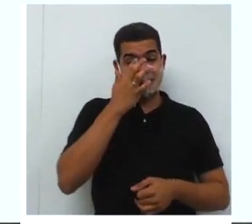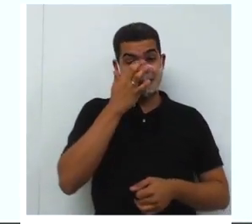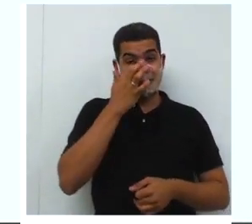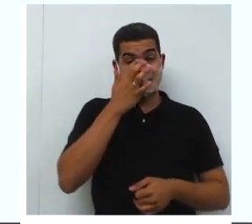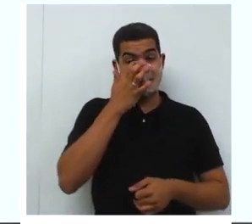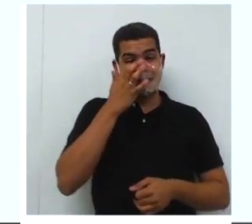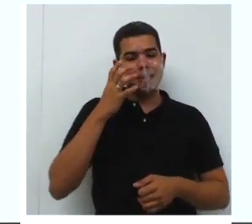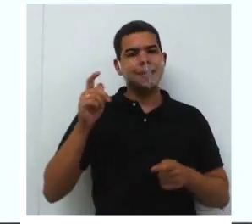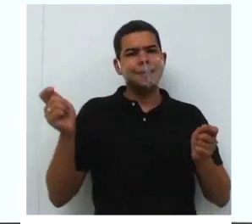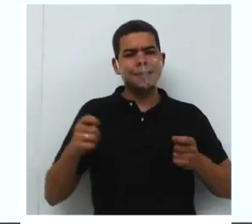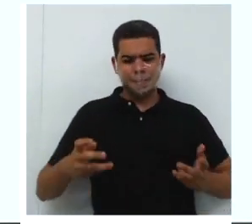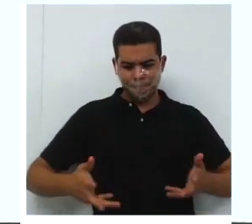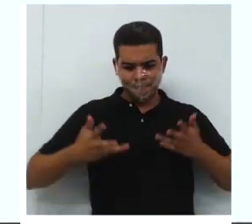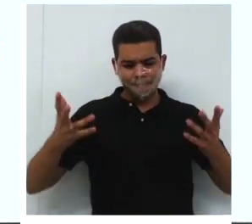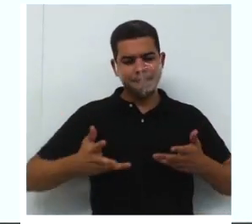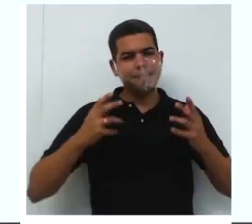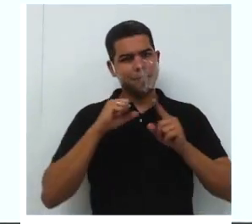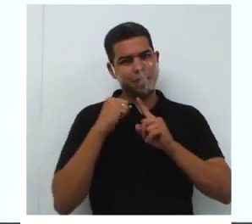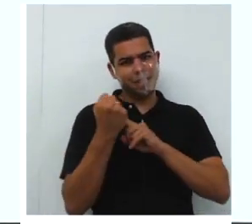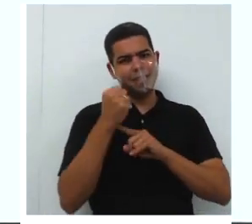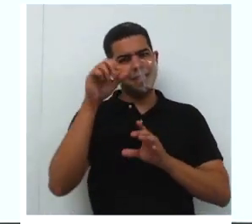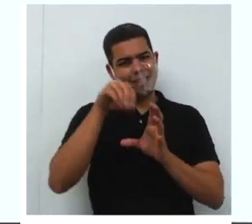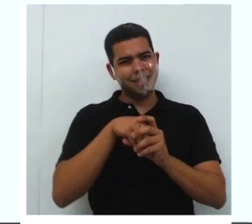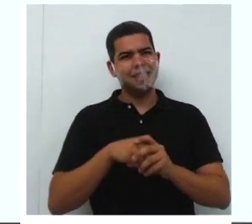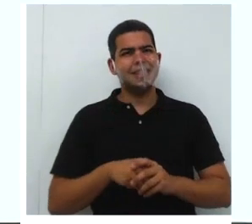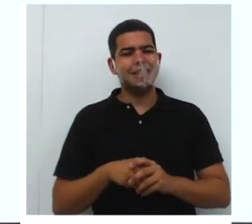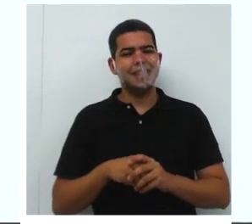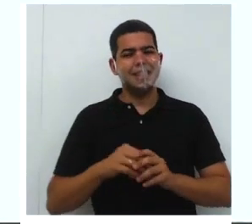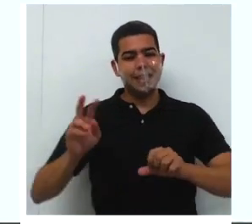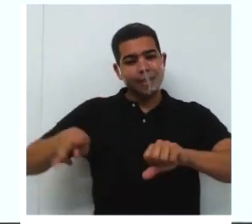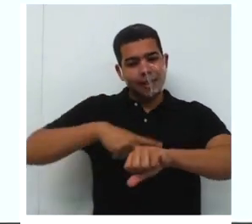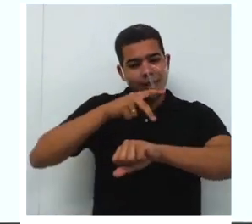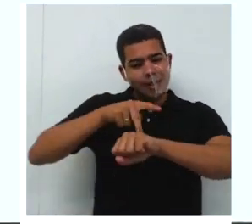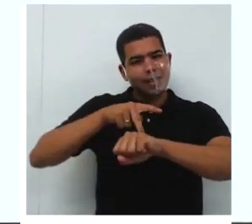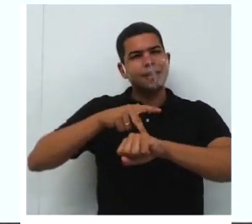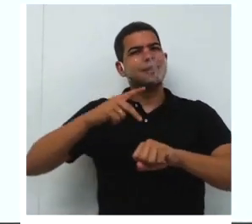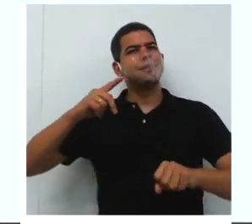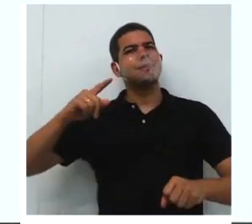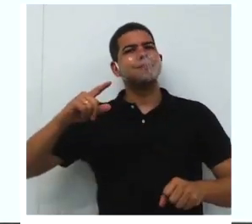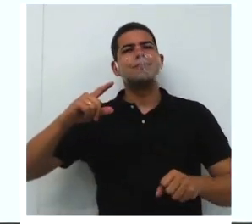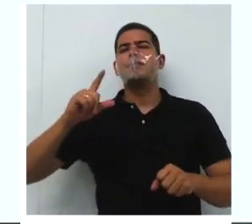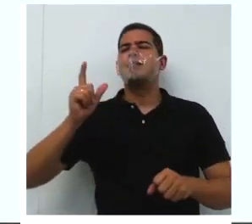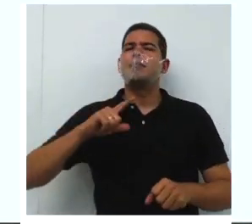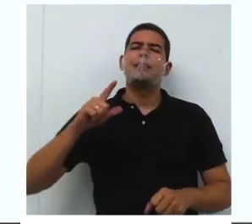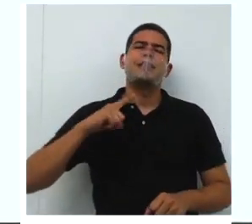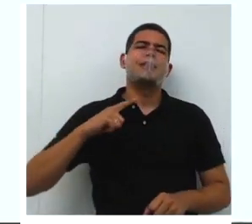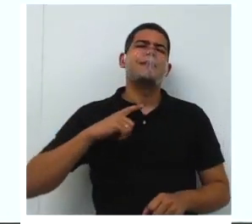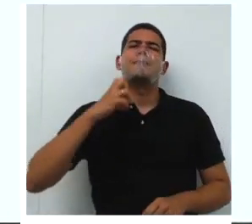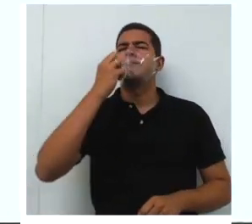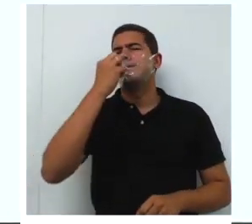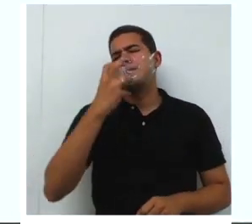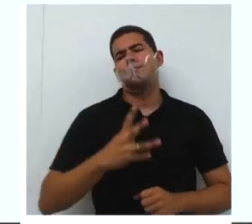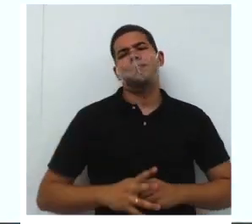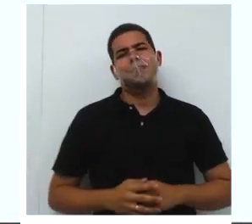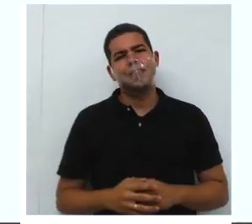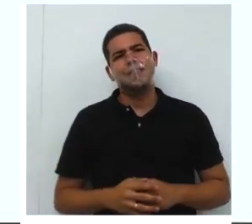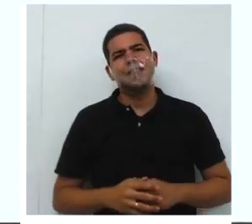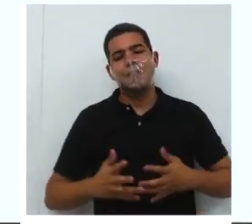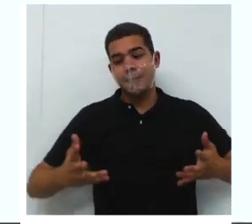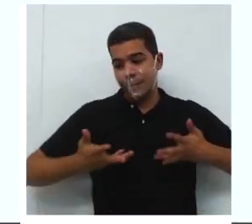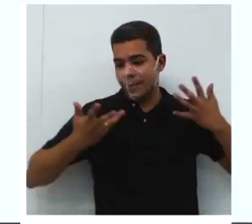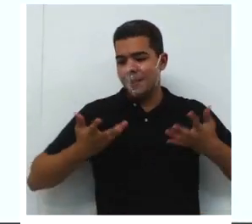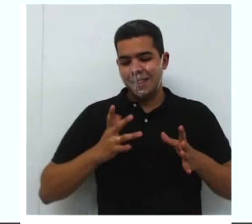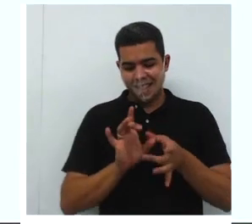continuar transmitindo essa alegria para toda a sociedade, porque o nosso país, ele é um país maravilhoso, é alegre, onde nós